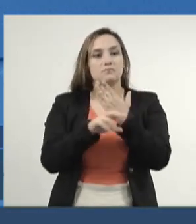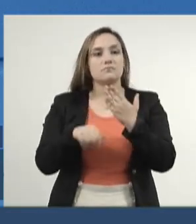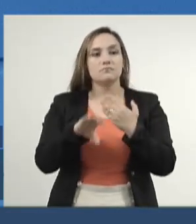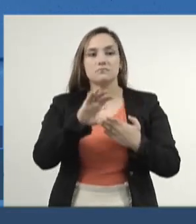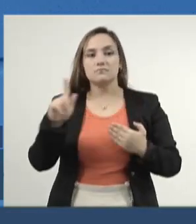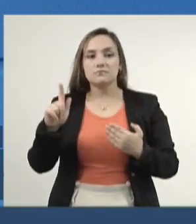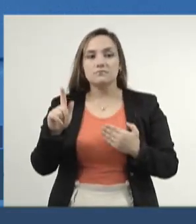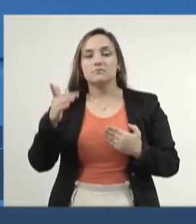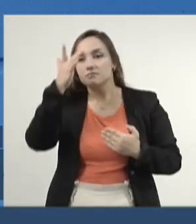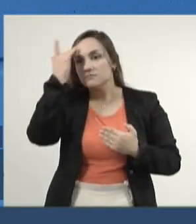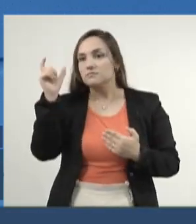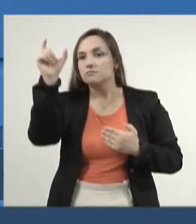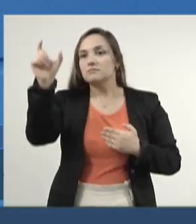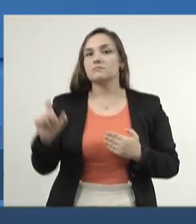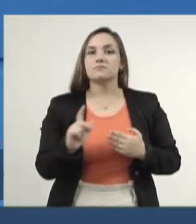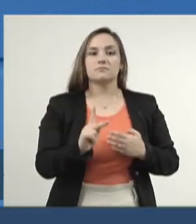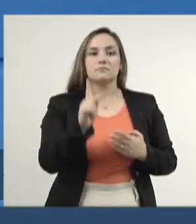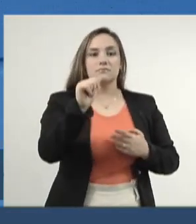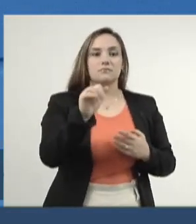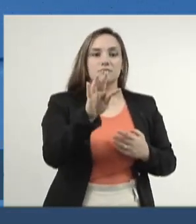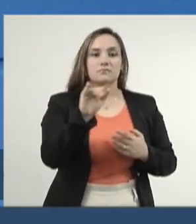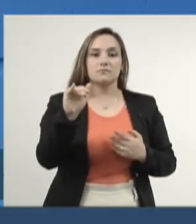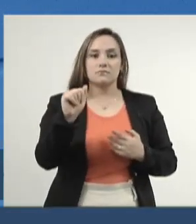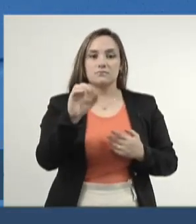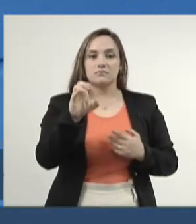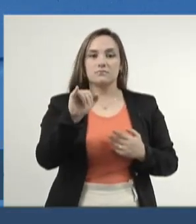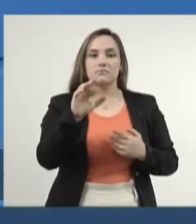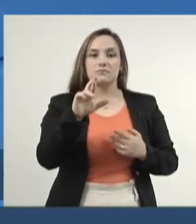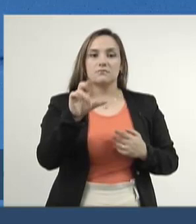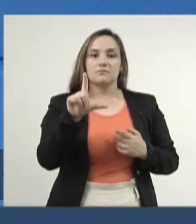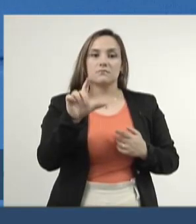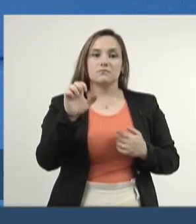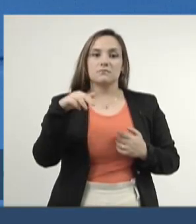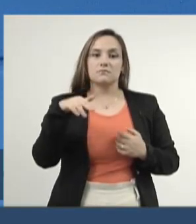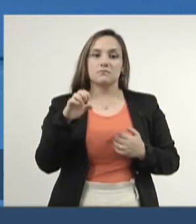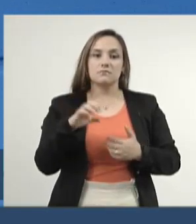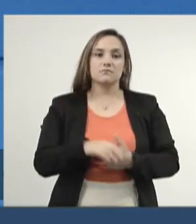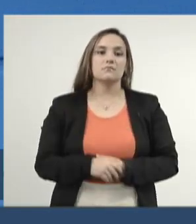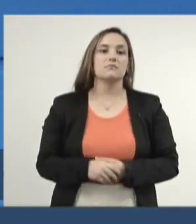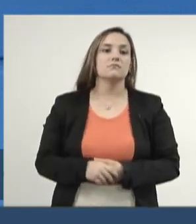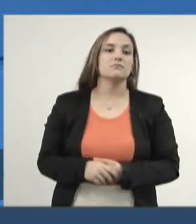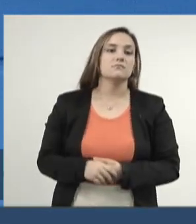Grande, na pessoa da doutora Kátia Sirlene Sarturi,